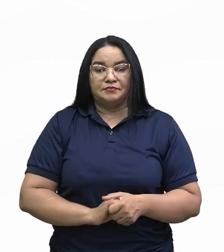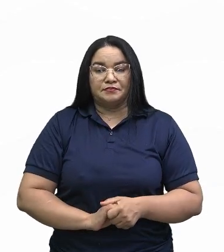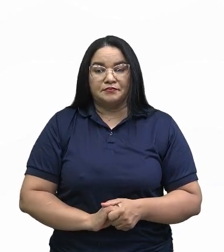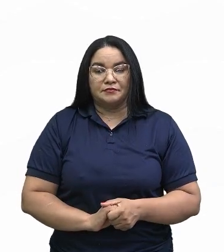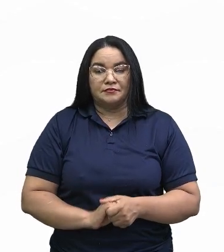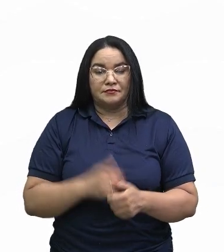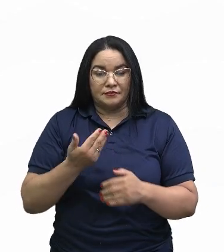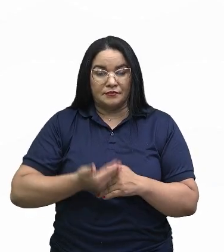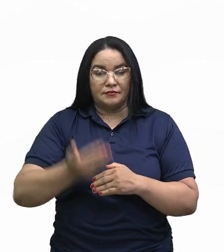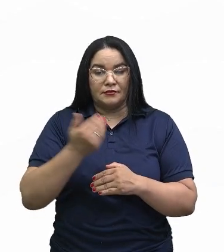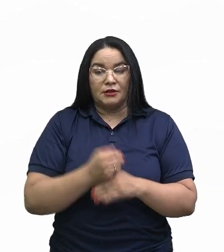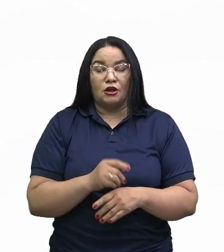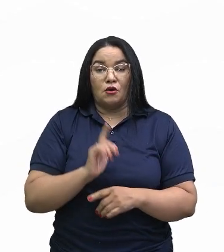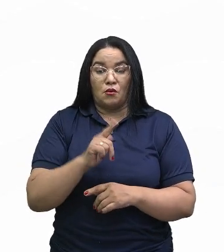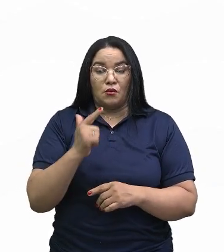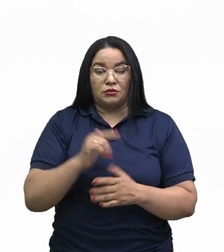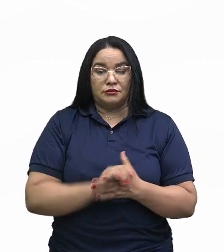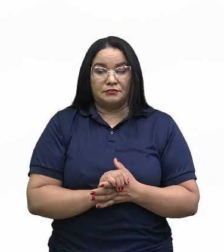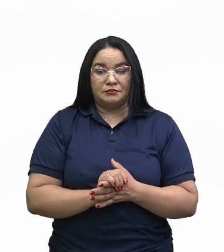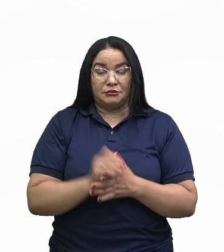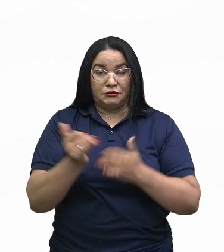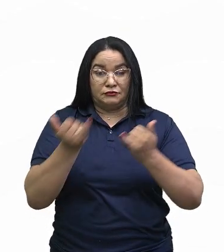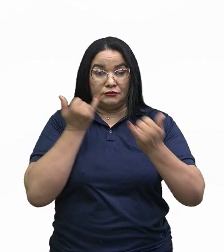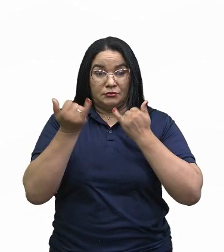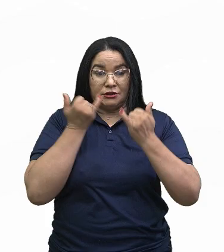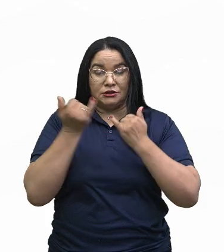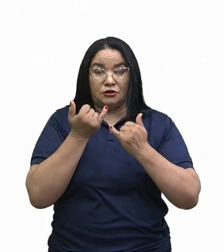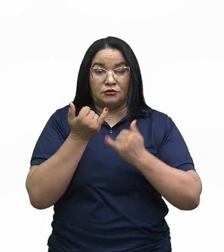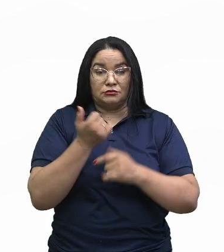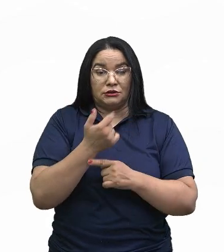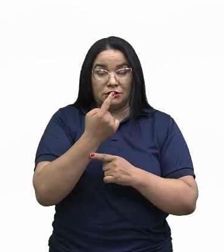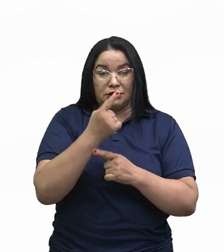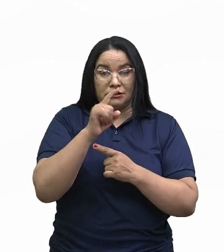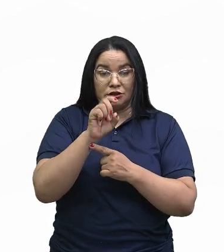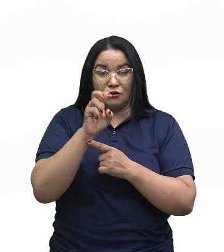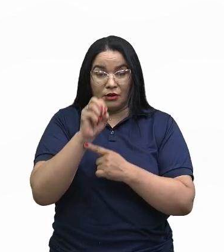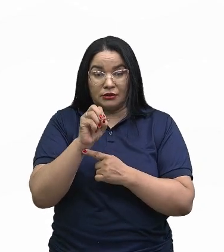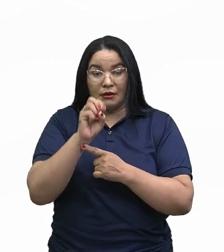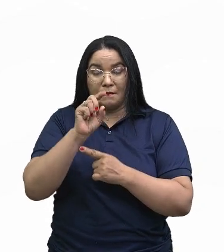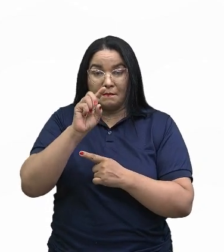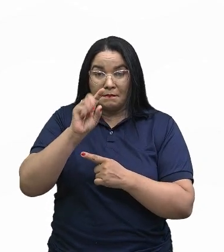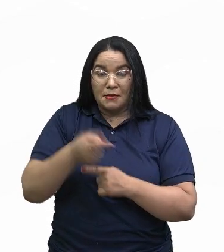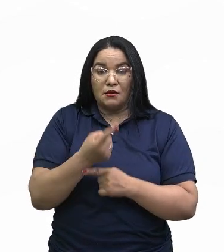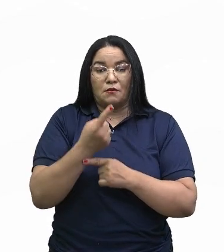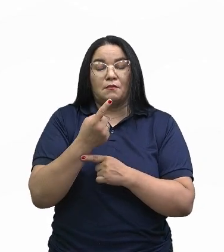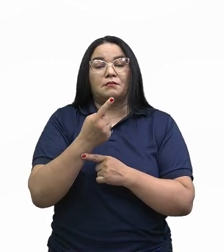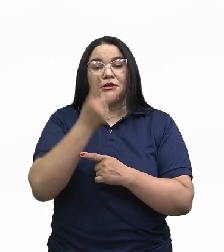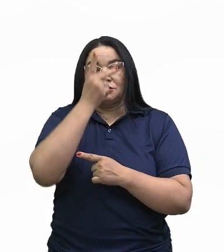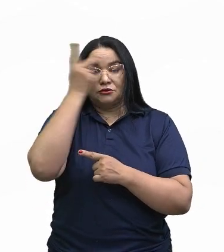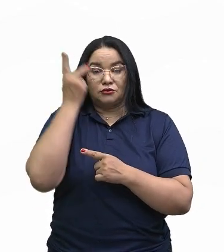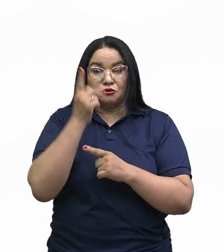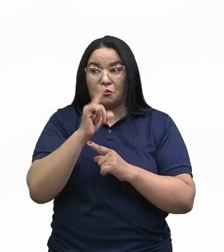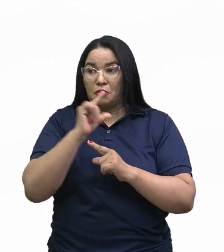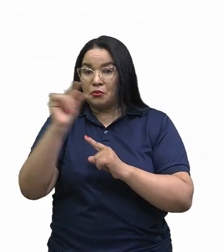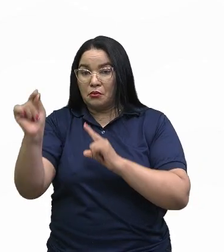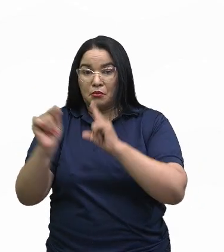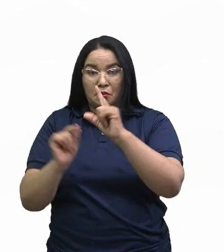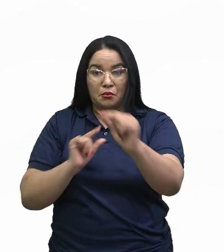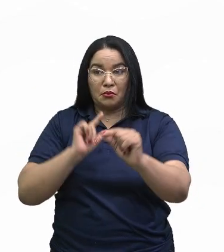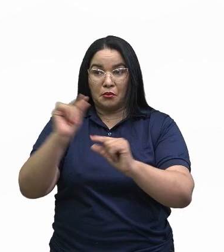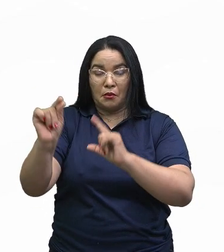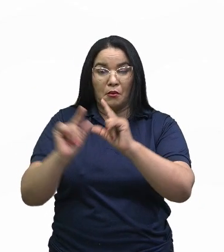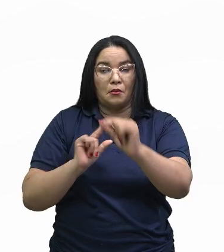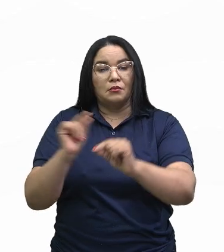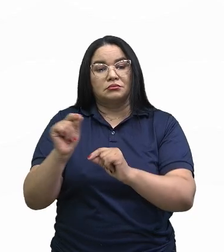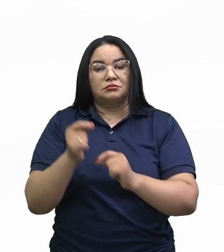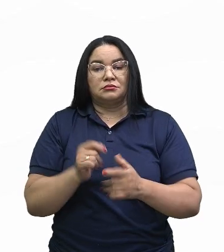Continuando, nós temos aí o dado de que 150 mil pessoas foram evacuadas da cidade ali de Fukushima.